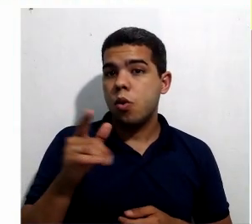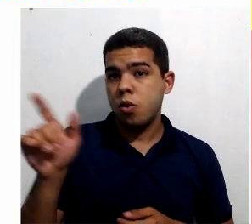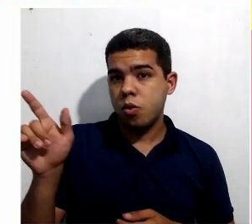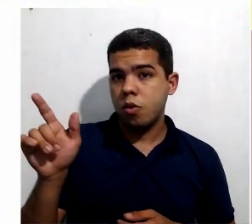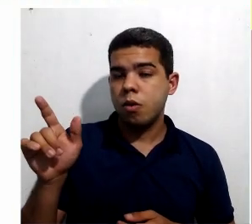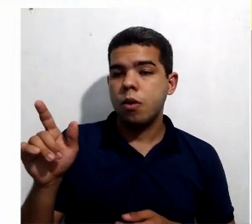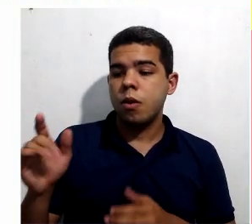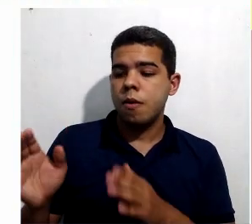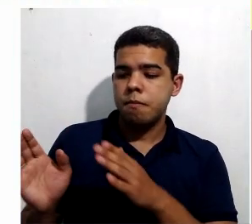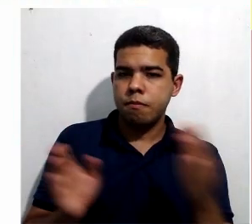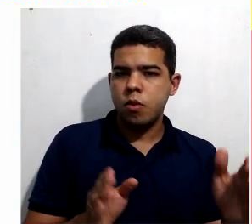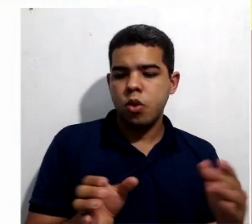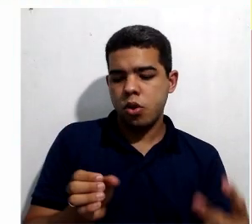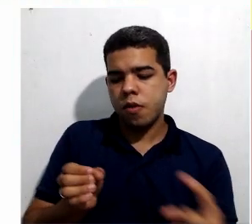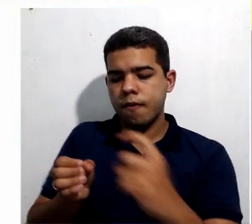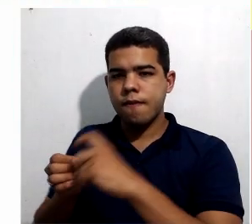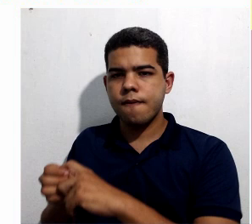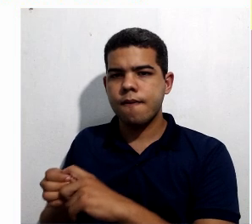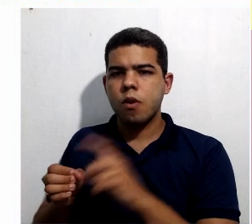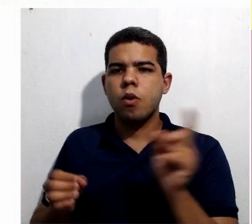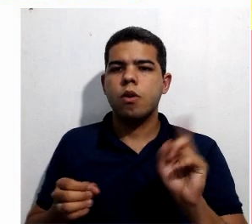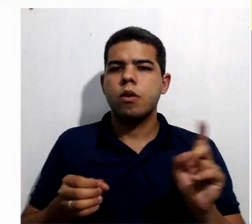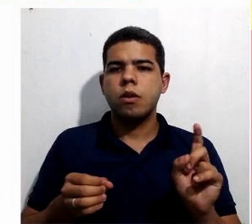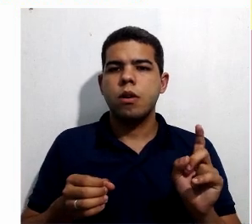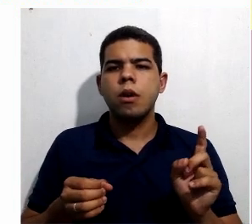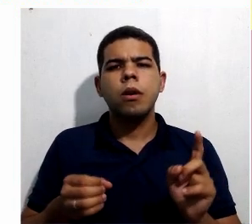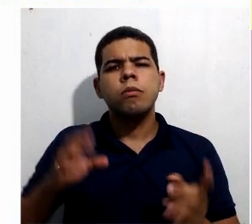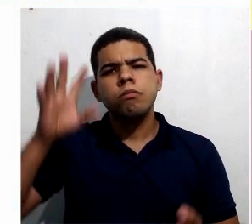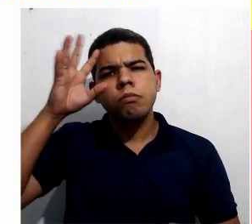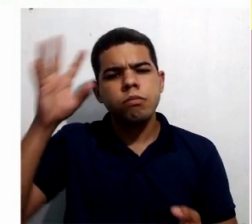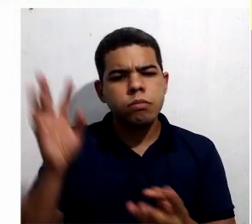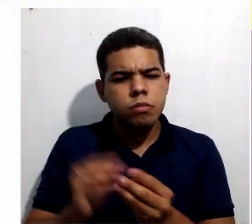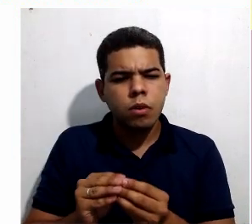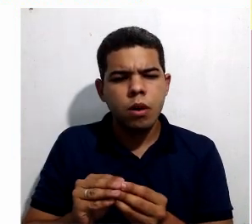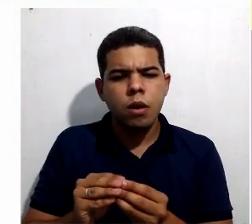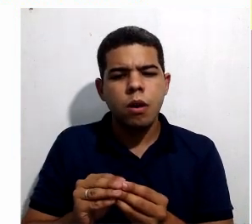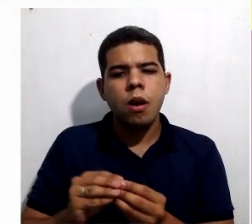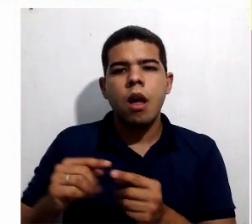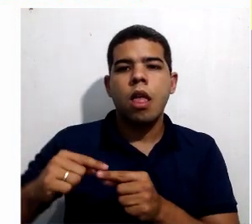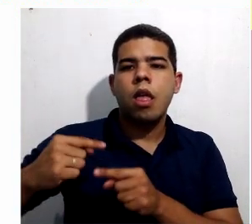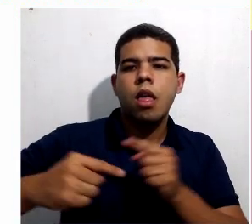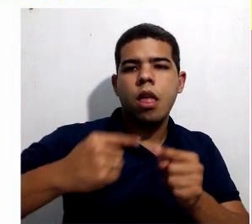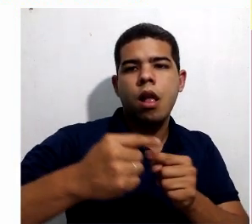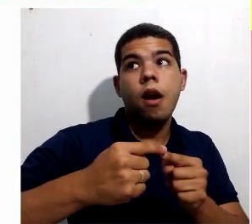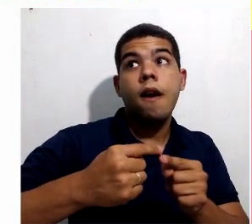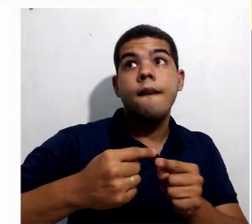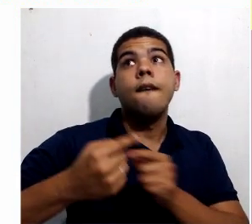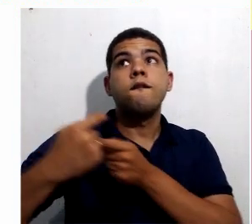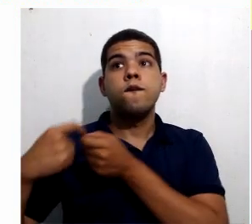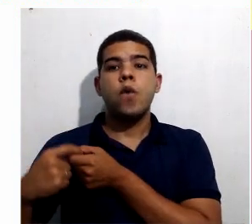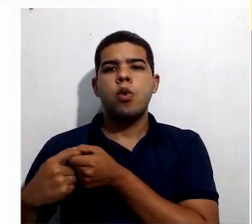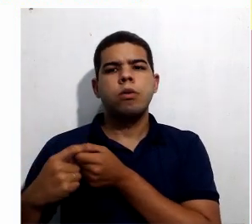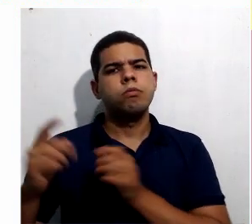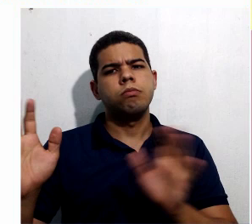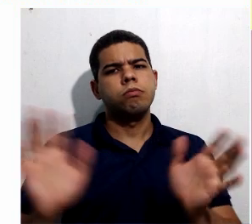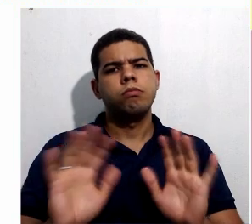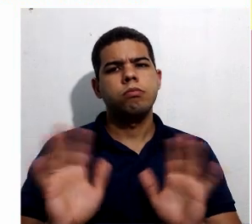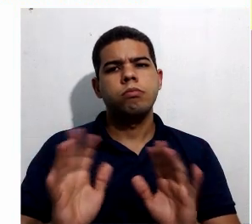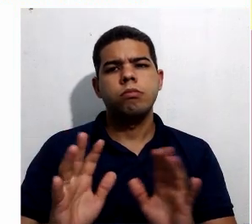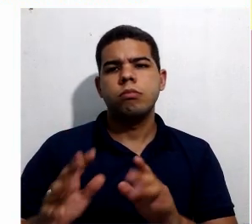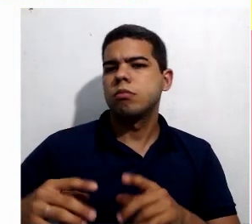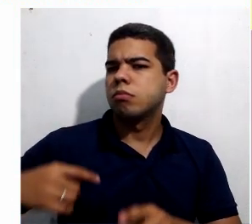Na sequência não recursiva, nós podemos inferir que não existe dependência entre os termos da